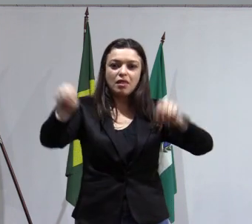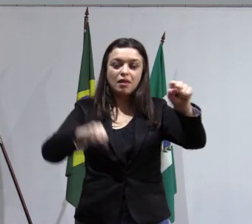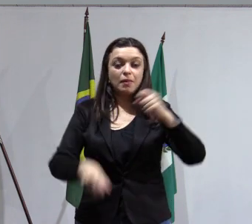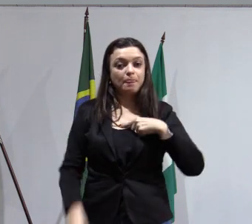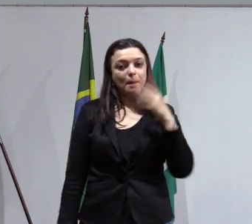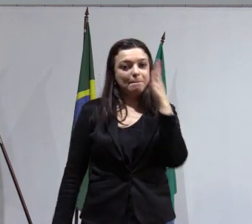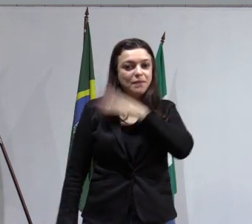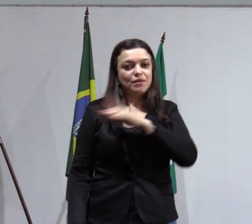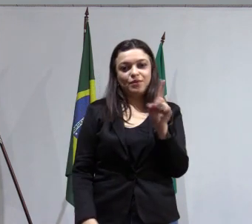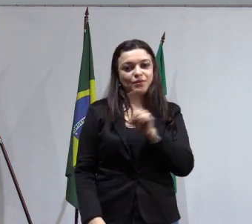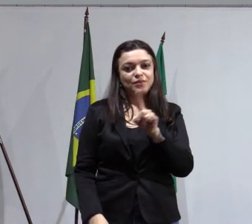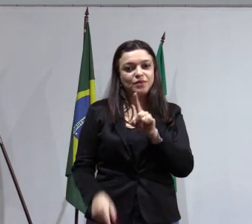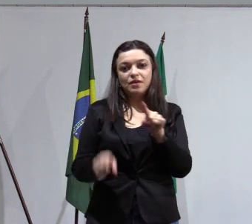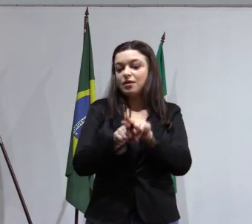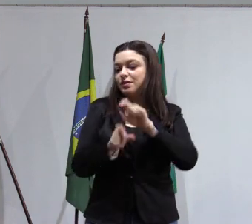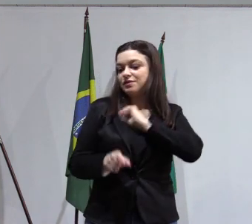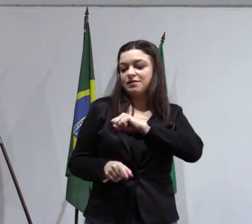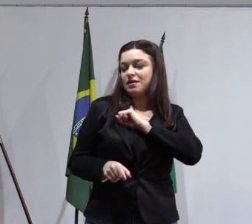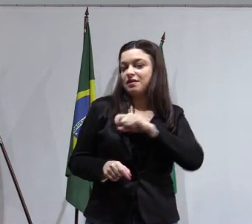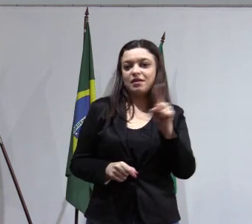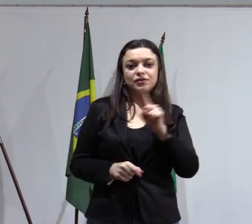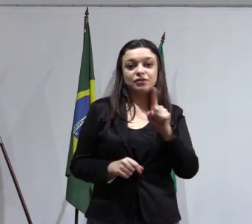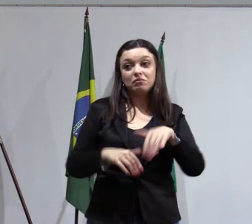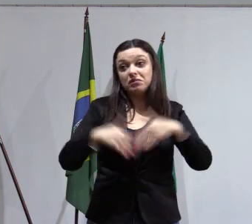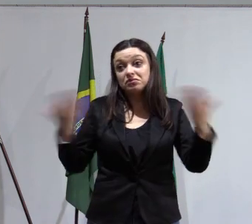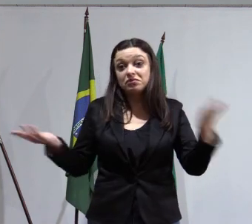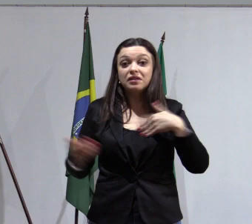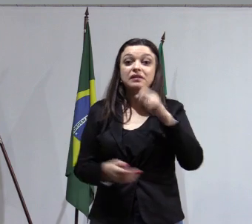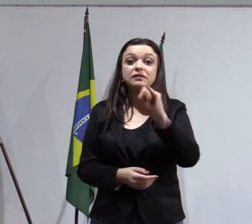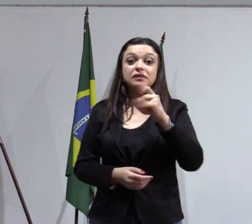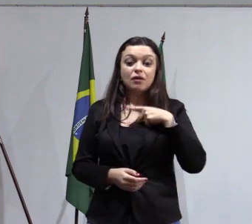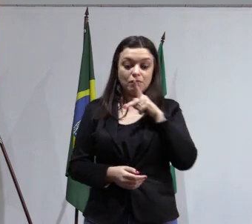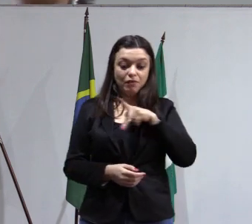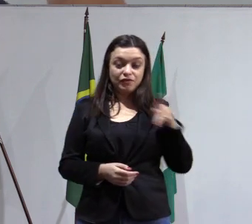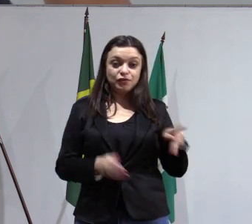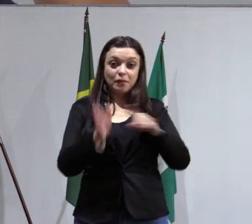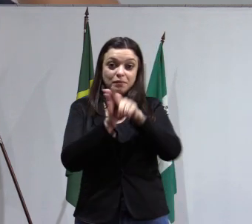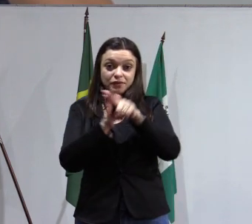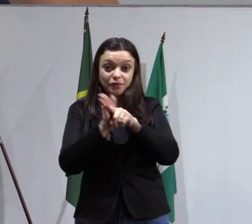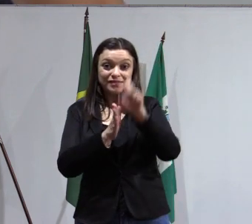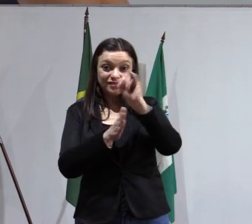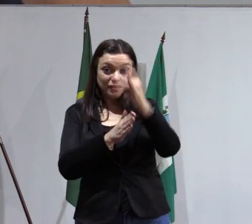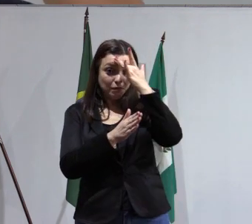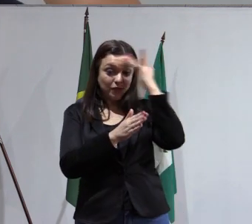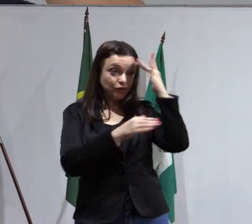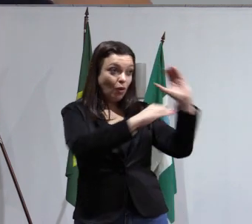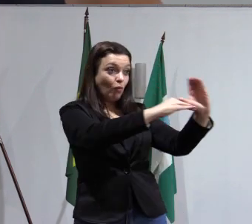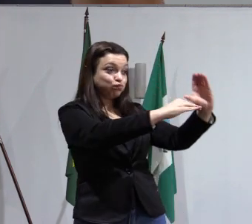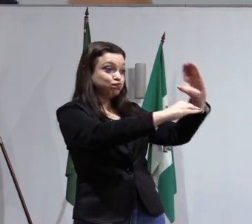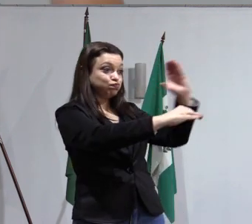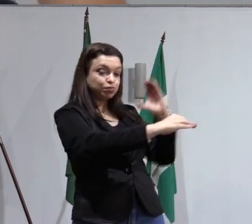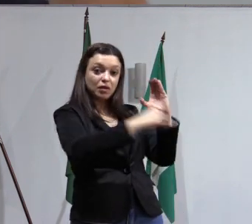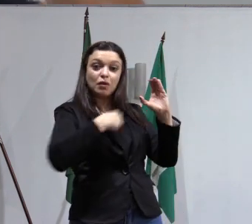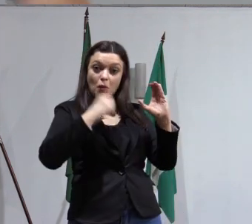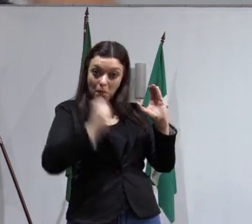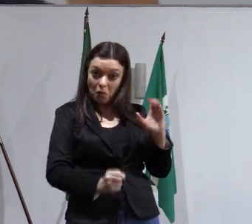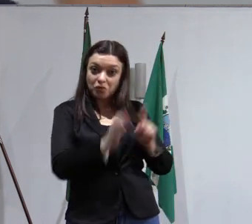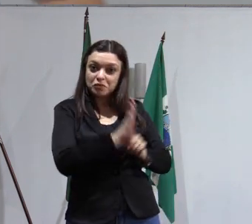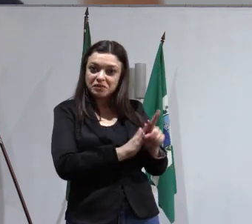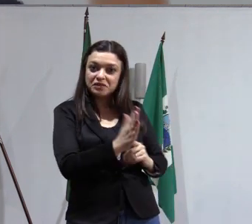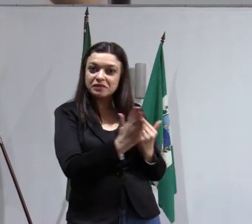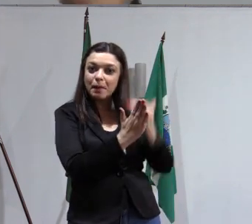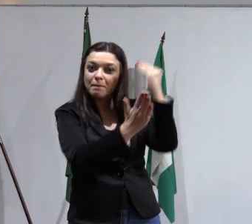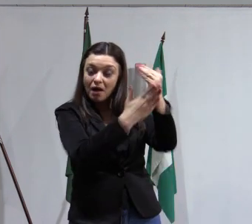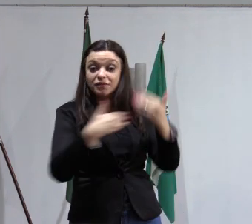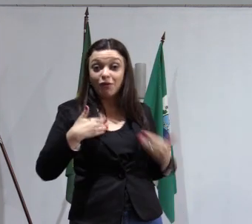não é nem por sacanagem. Mas, se eu sou uma professora pesquisadora e vem alguém com uma dinheiro e eu posso pesquisar mais e